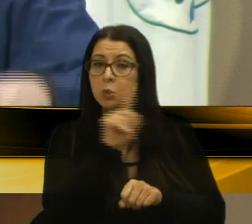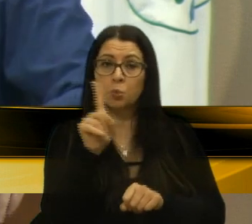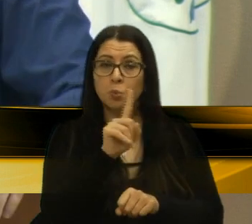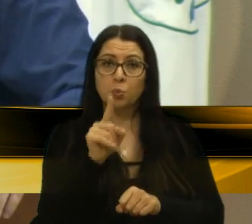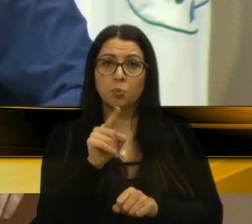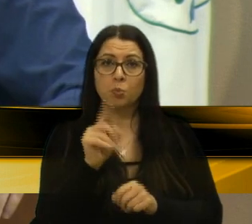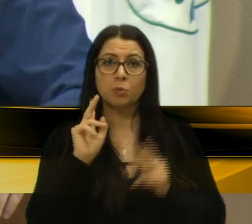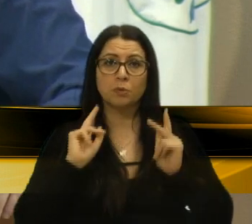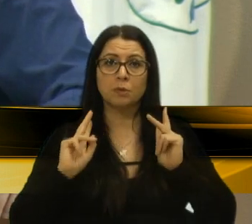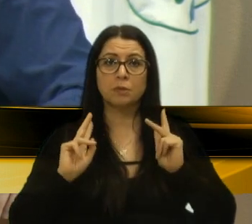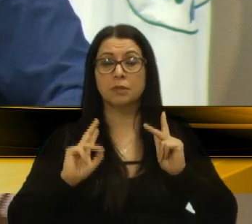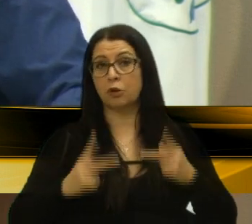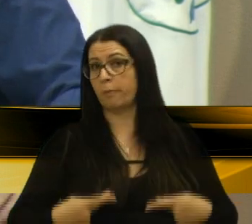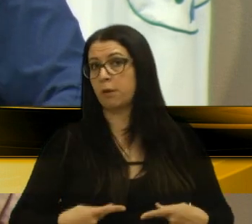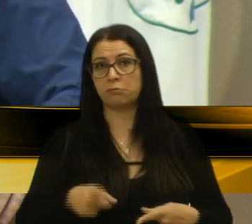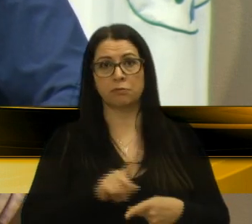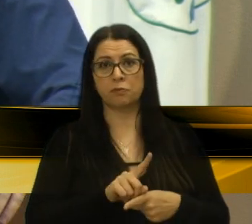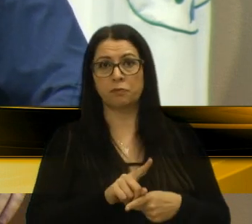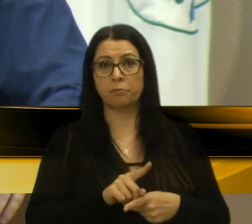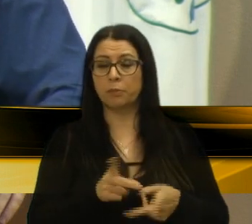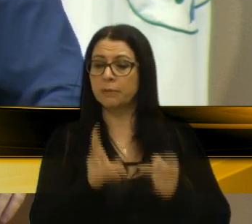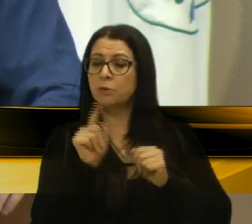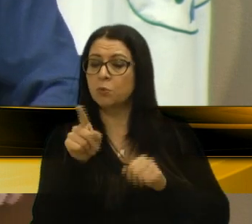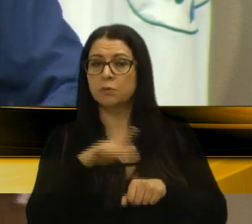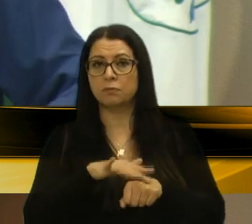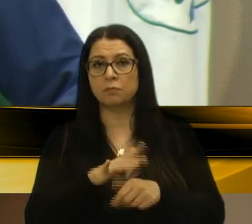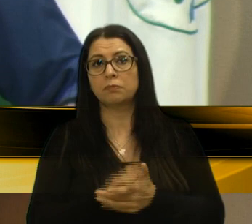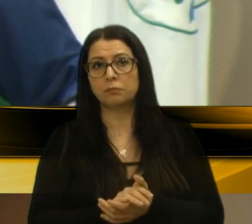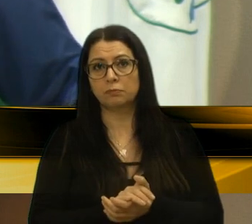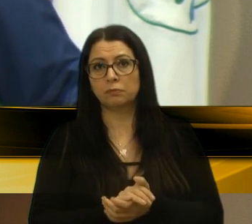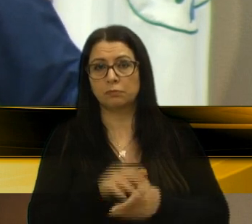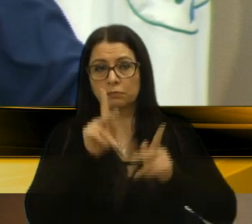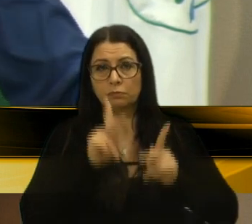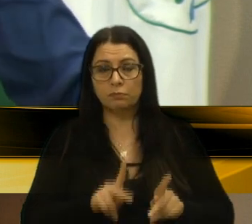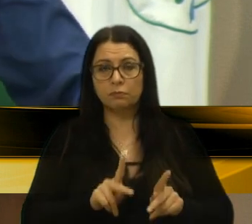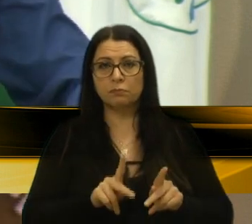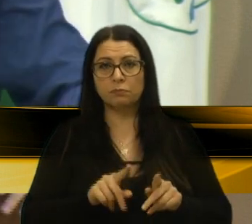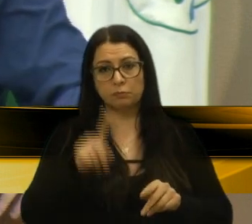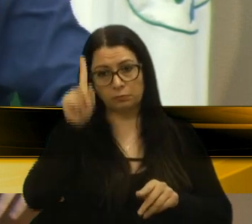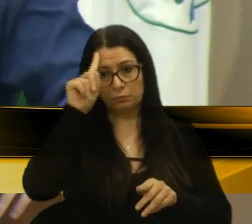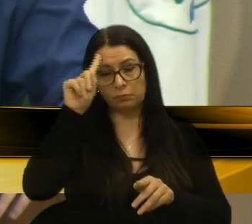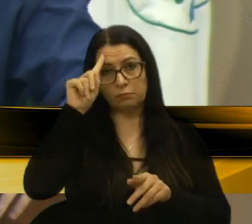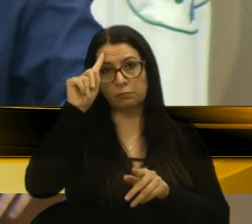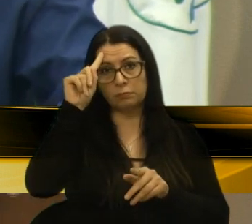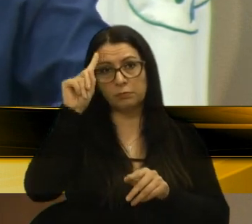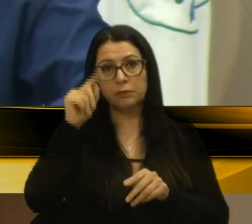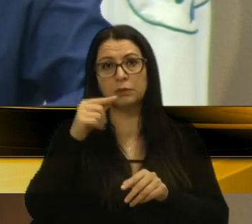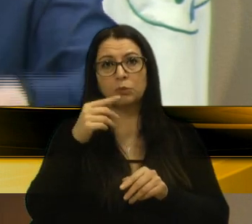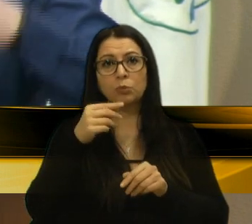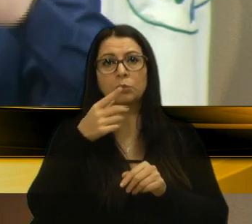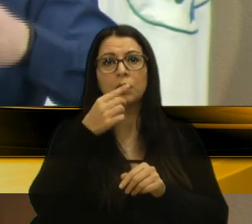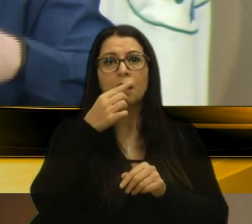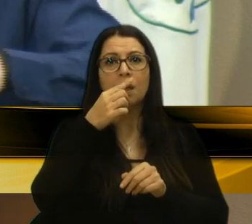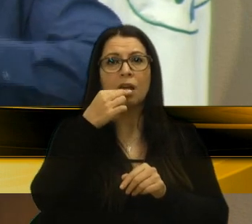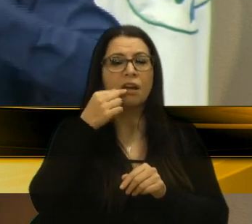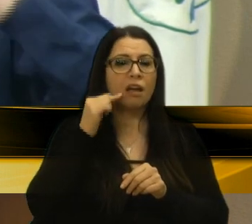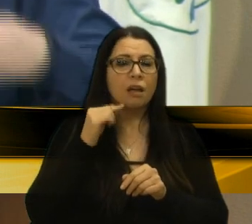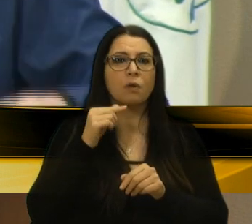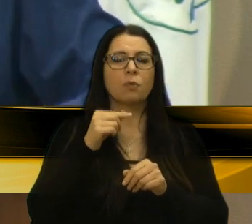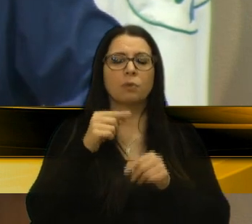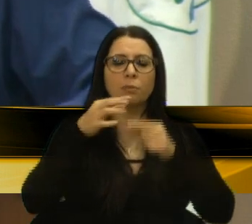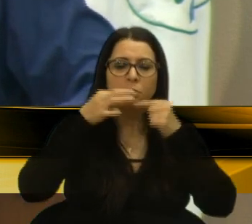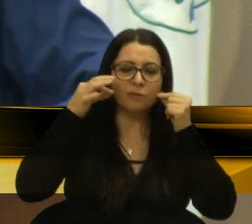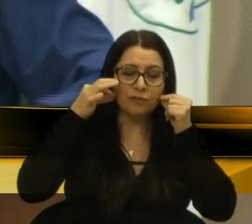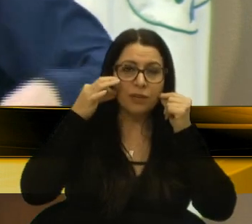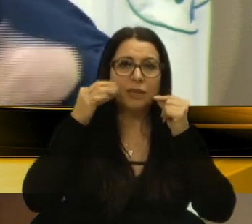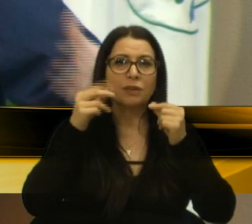ser humano foi identificado com essa doença. Pessoas que lidam diariamente com a saliva dos animais, colocando freio,